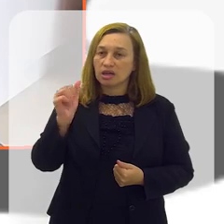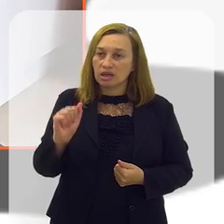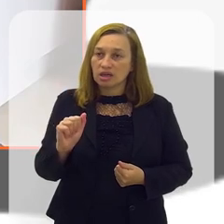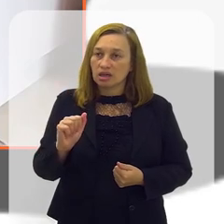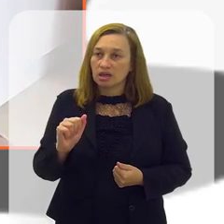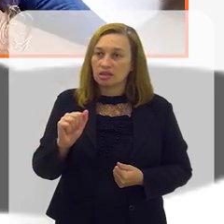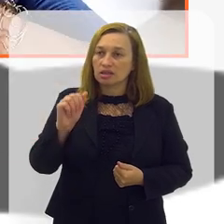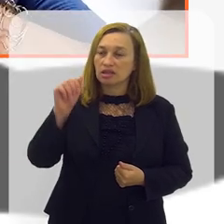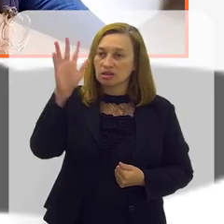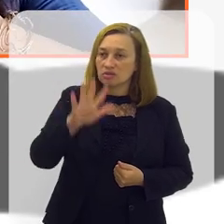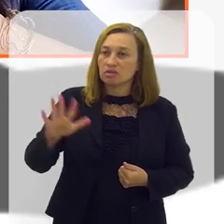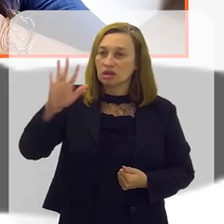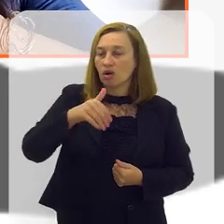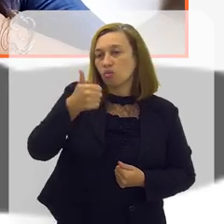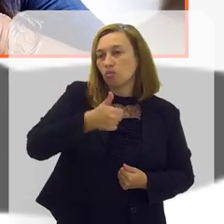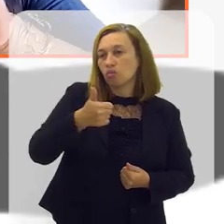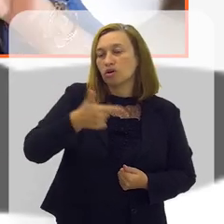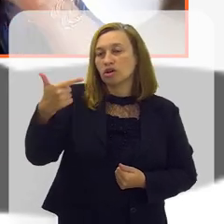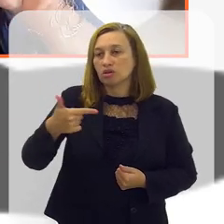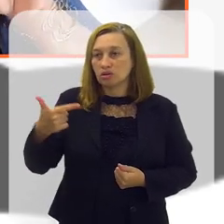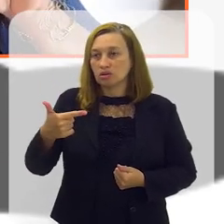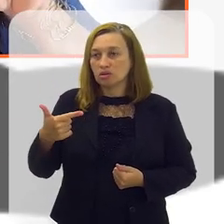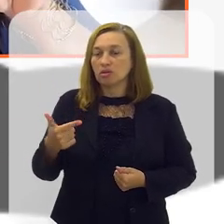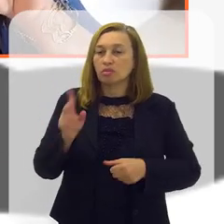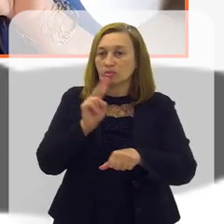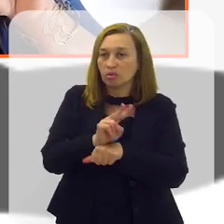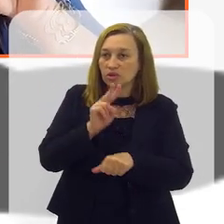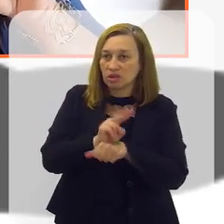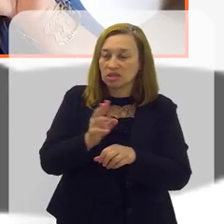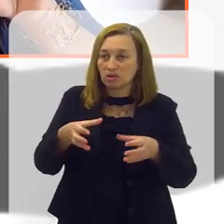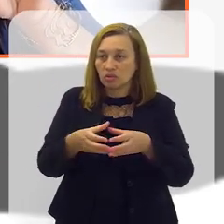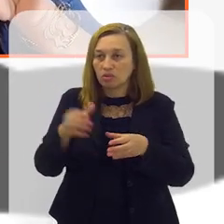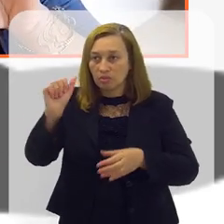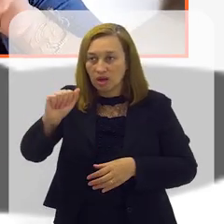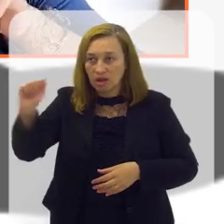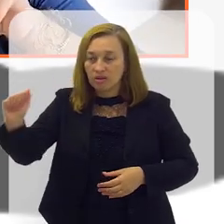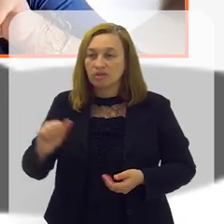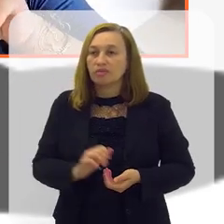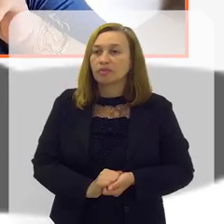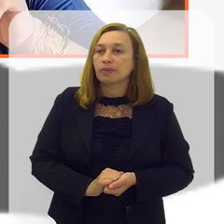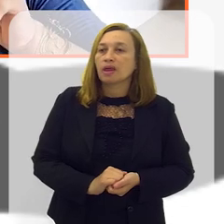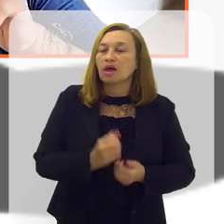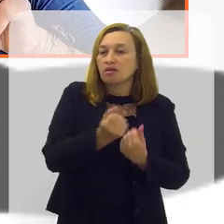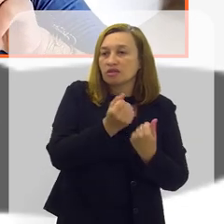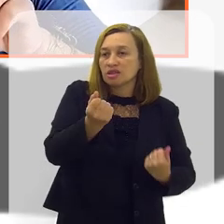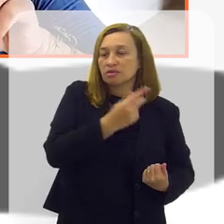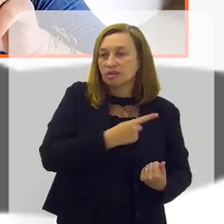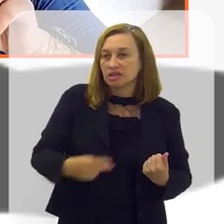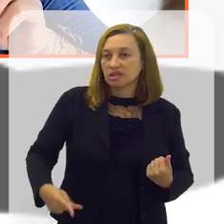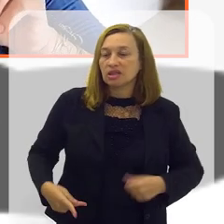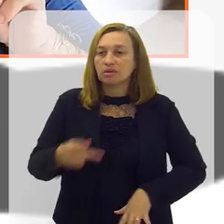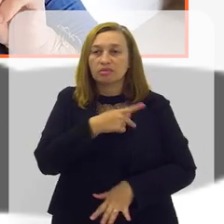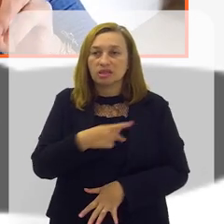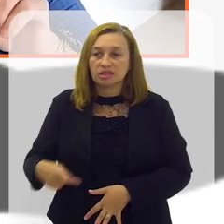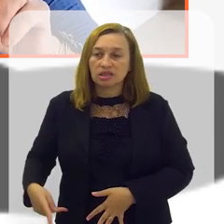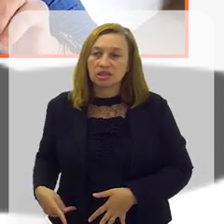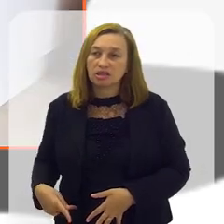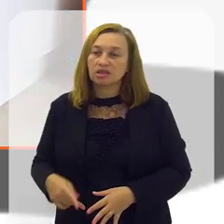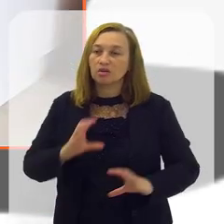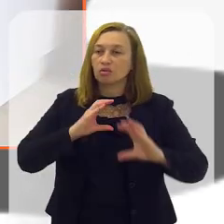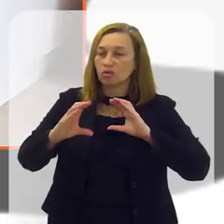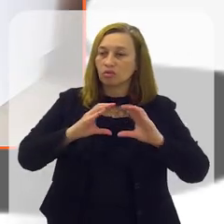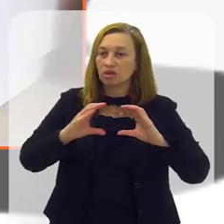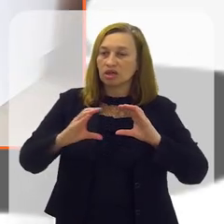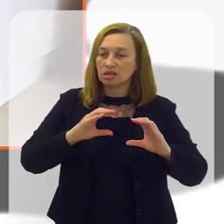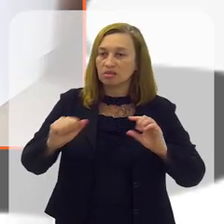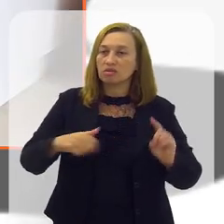Tesouraria Nacional 1 e 2, por prudência e proteção à Irmandade. Presidência e vice-presidência para fazer essa comunicação